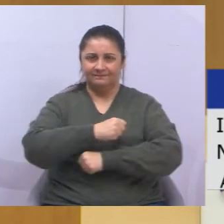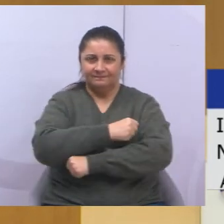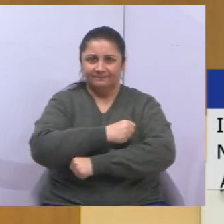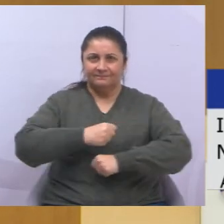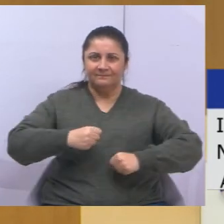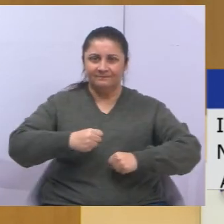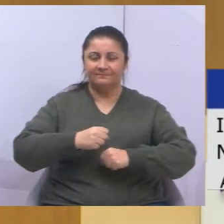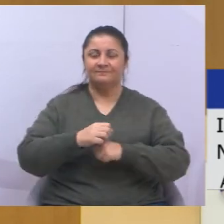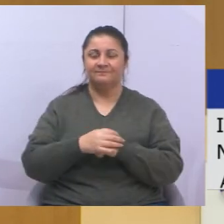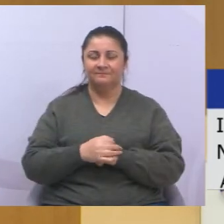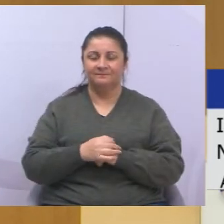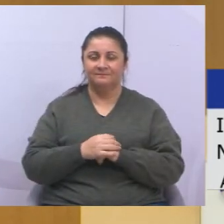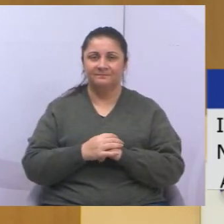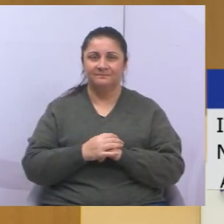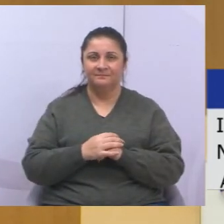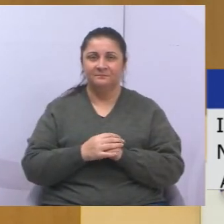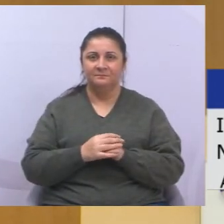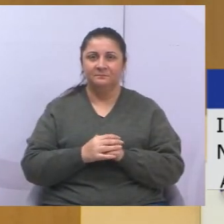músculos e assim por diante.